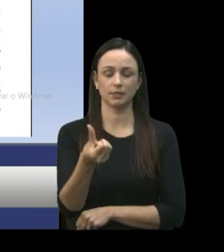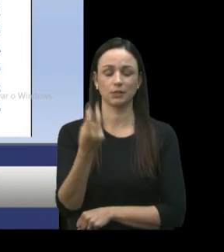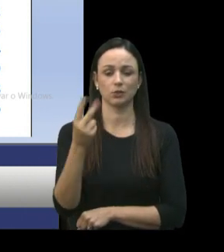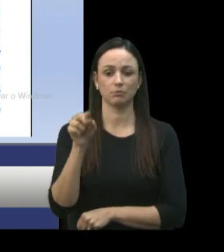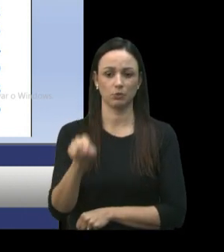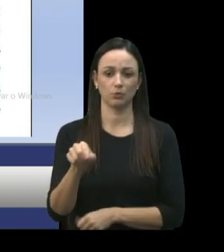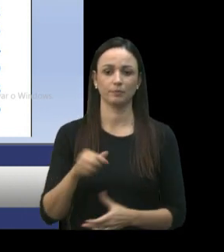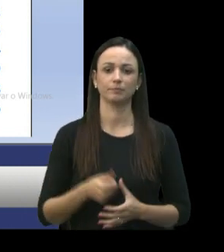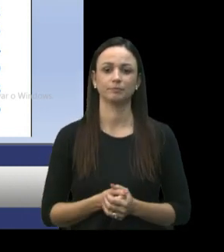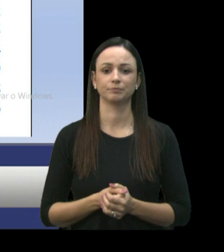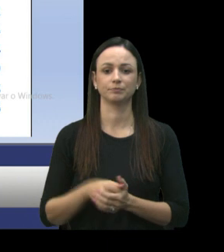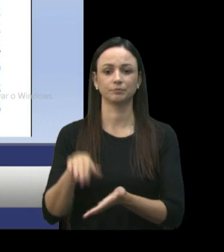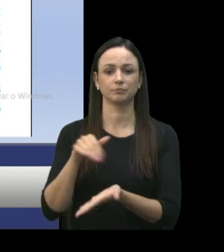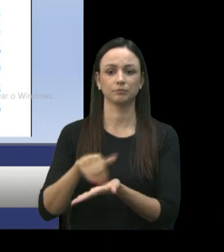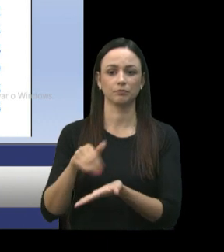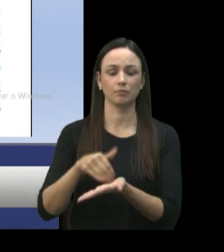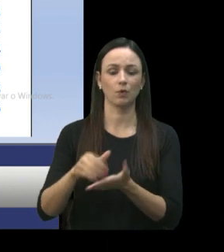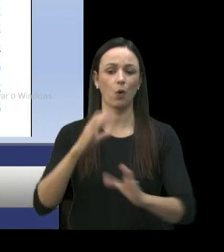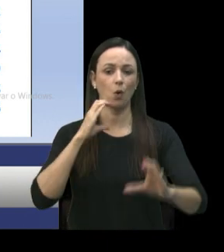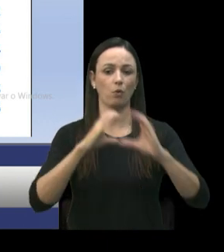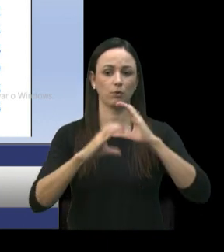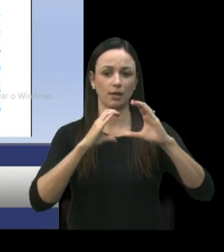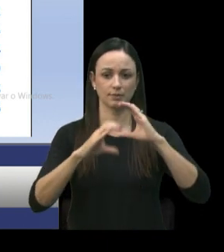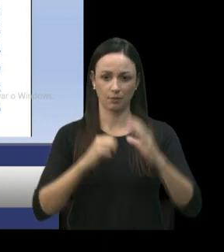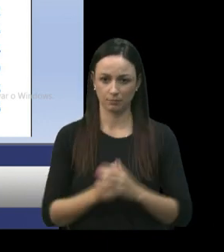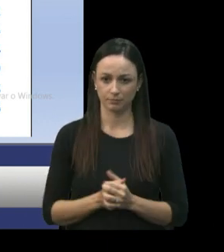R$2.562.000. Secretaria de Comunicação,